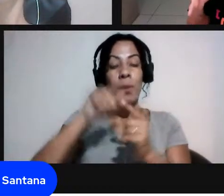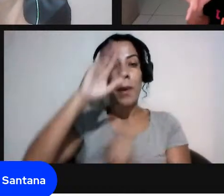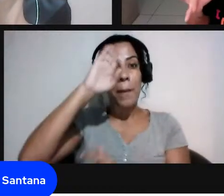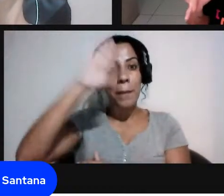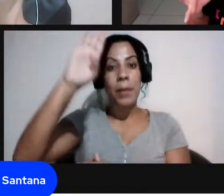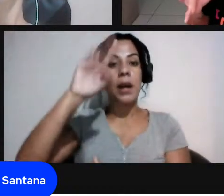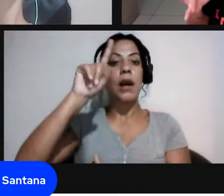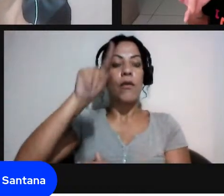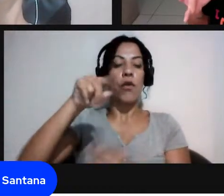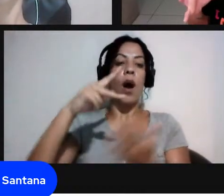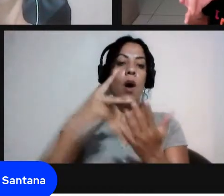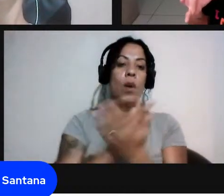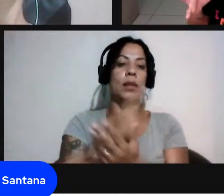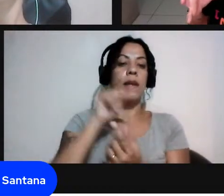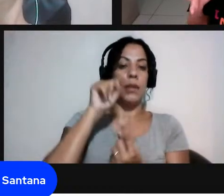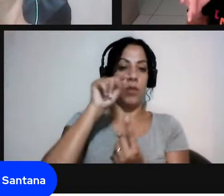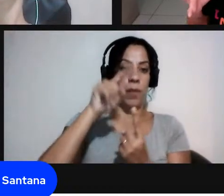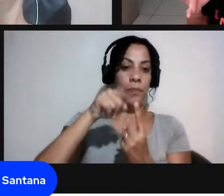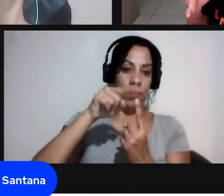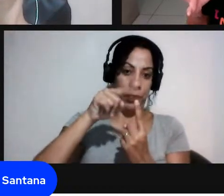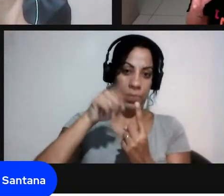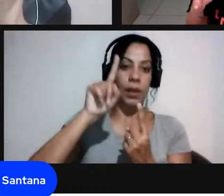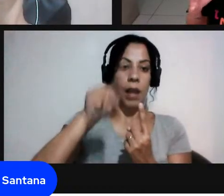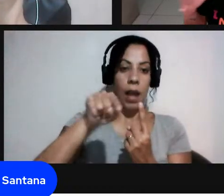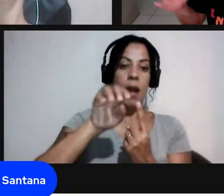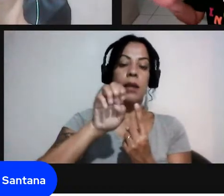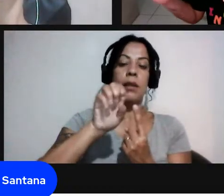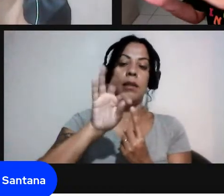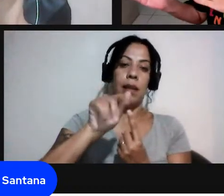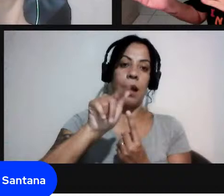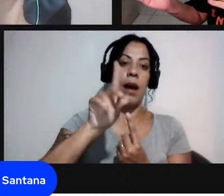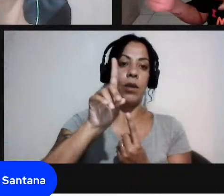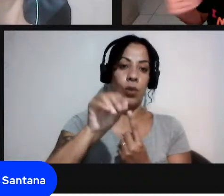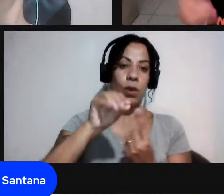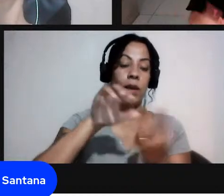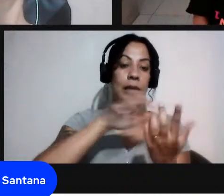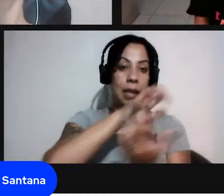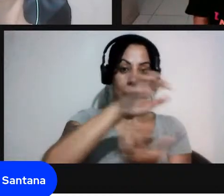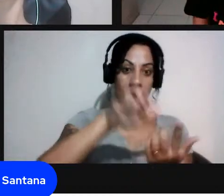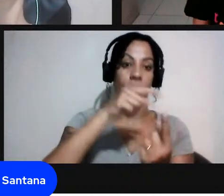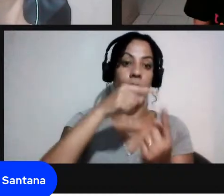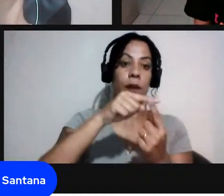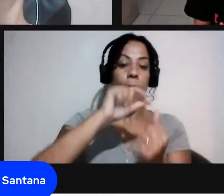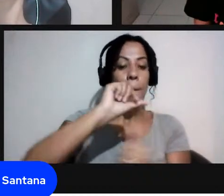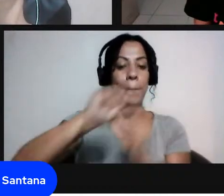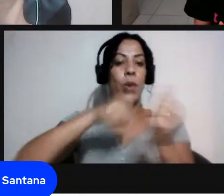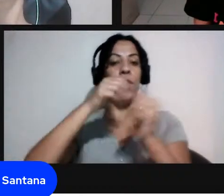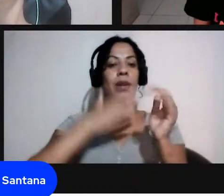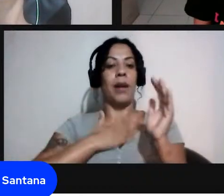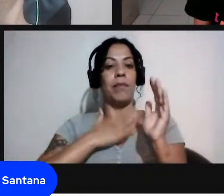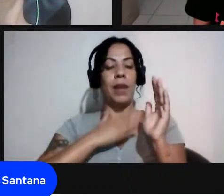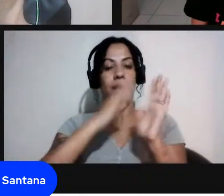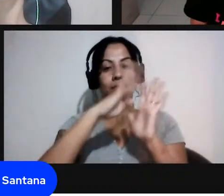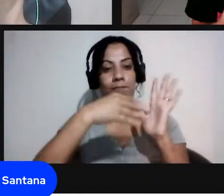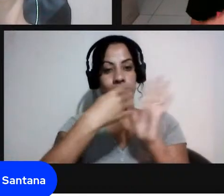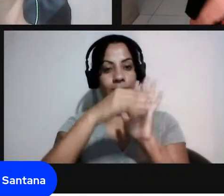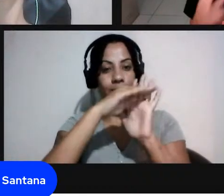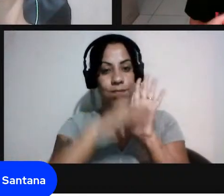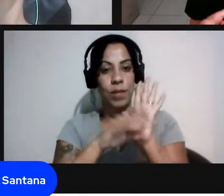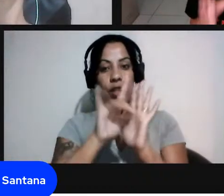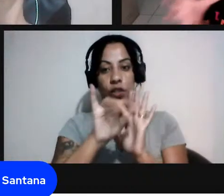essa situação, né, do Estado, que mudou um pouco o cronograma da minha pesquisa